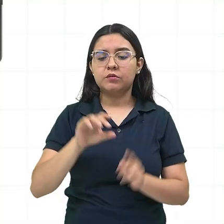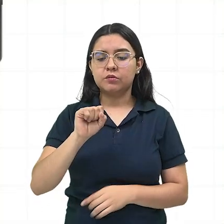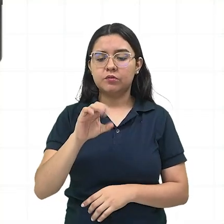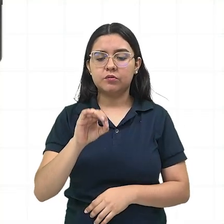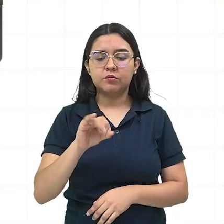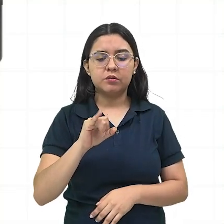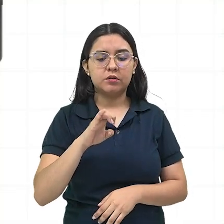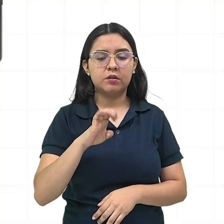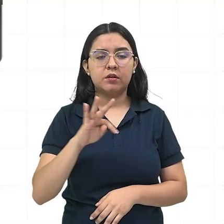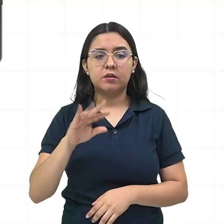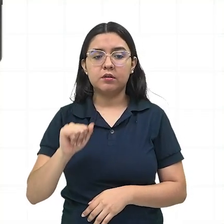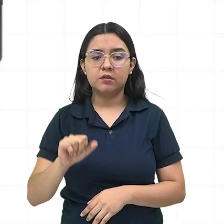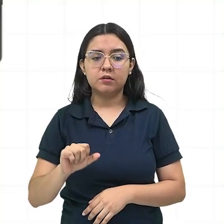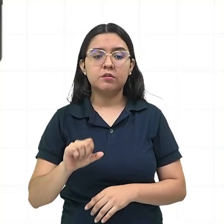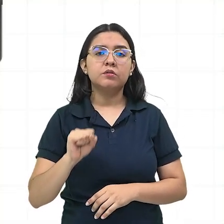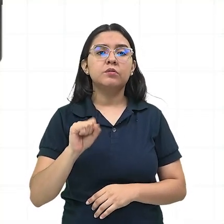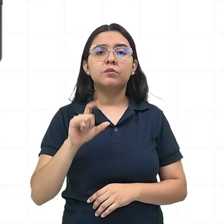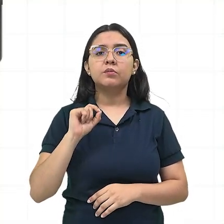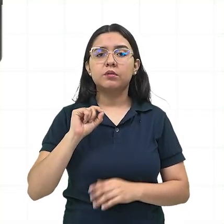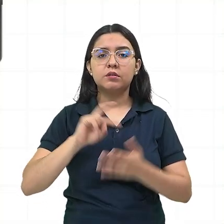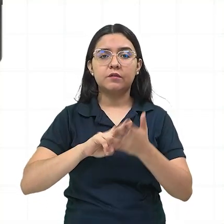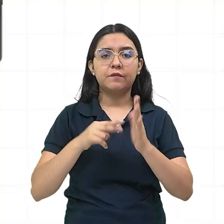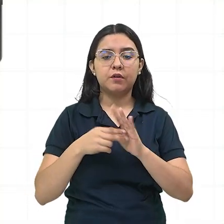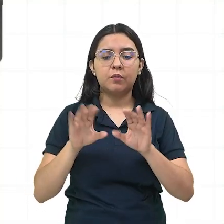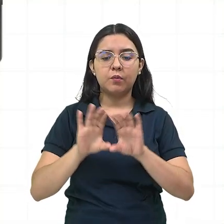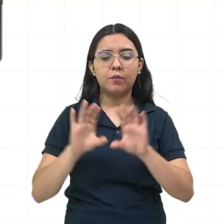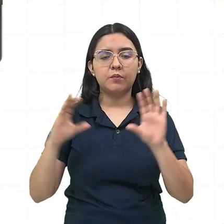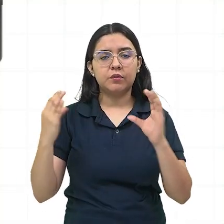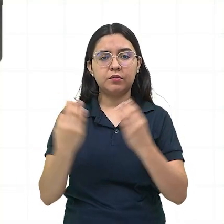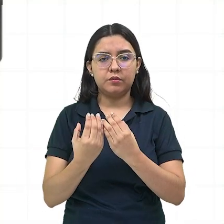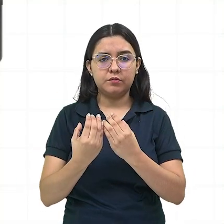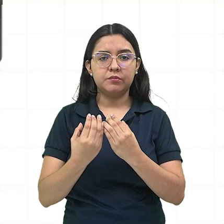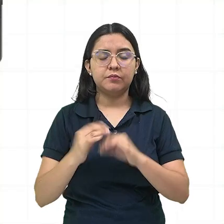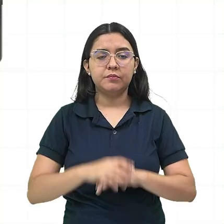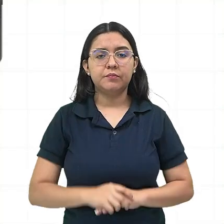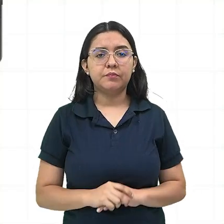societas, né? Que é comunidade.